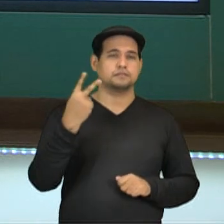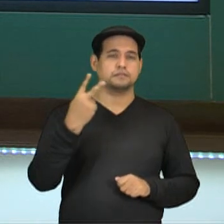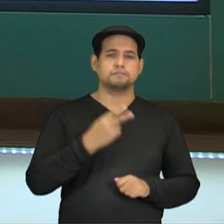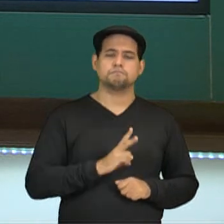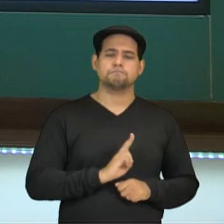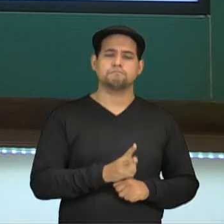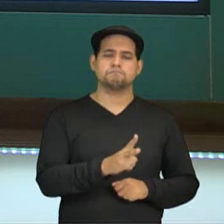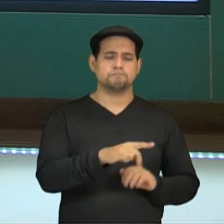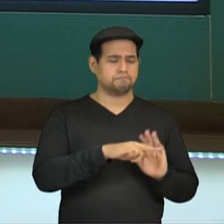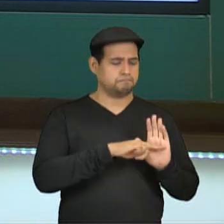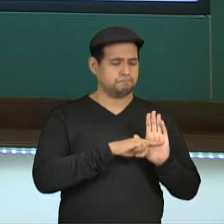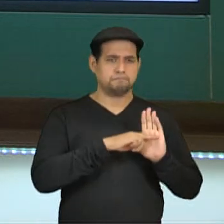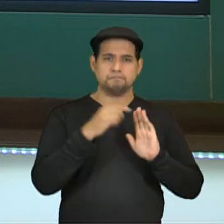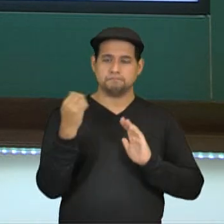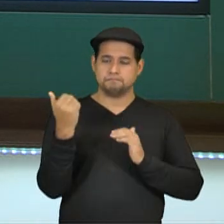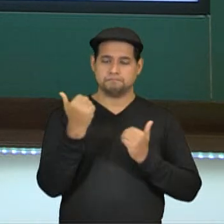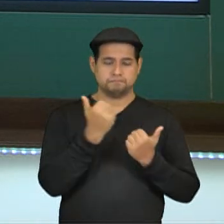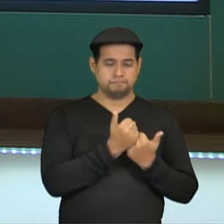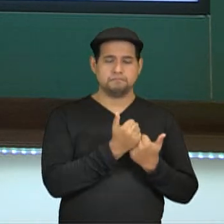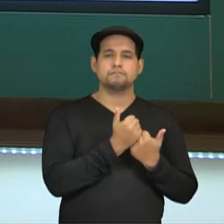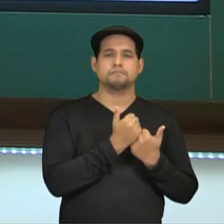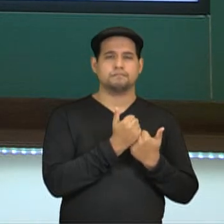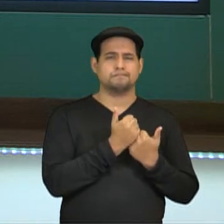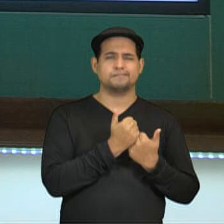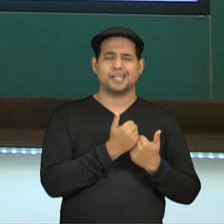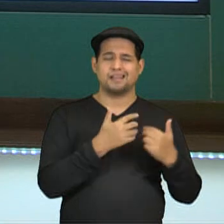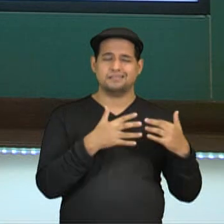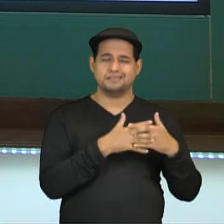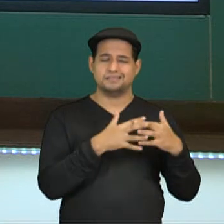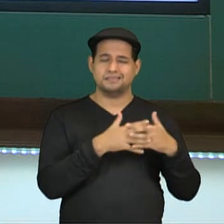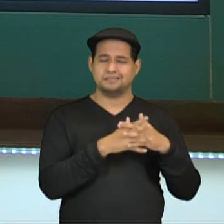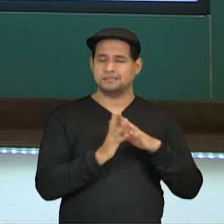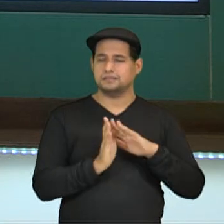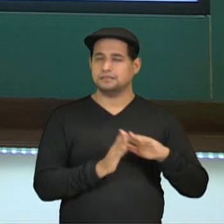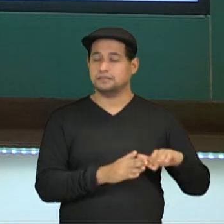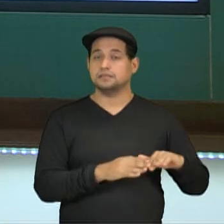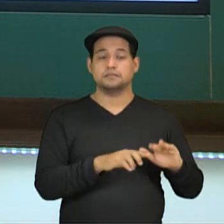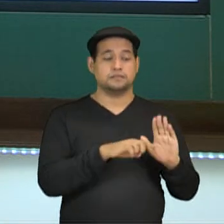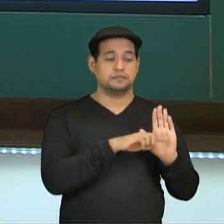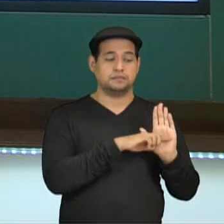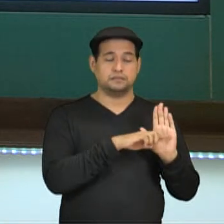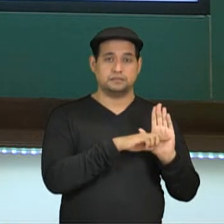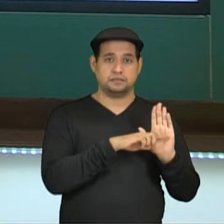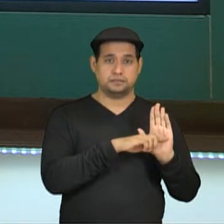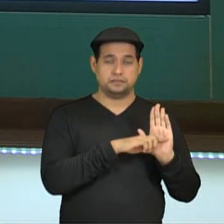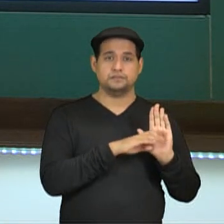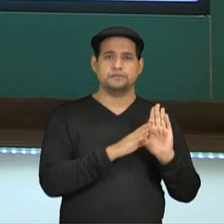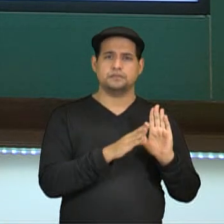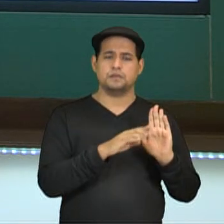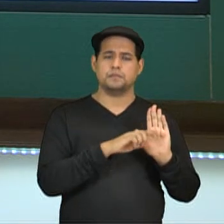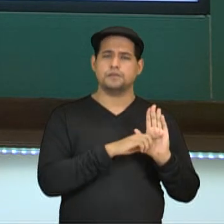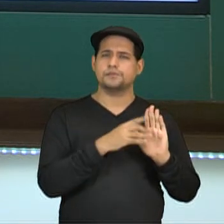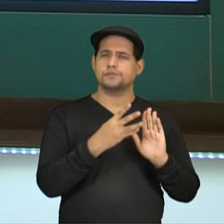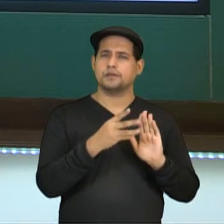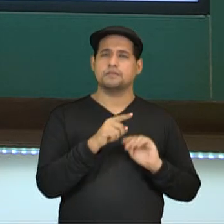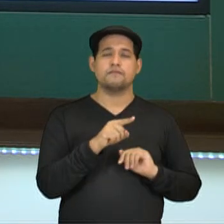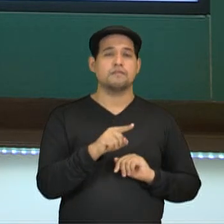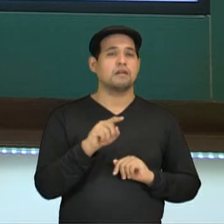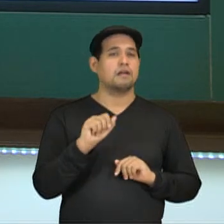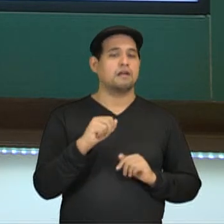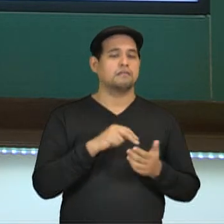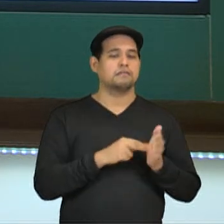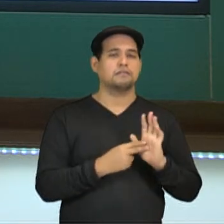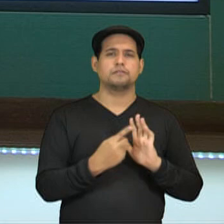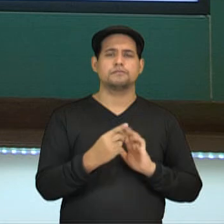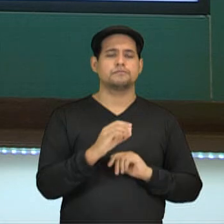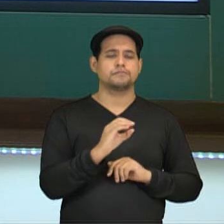Sempre que for negativo, substitua entre parênteses para não dar confusão, tá bom? Então, negativo ao quadrado, menos 4 vezes o A, que é 1,